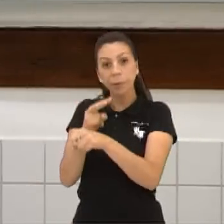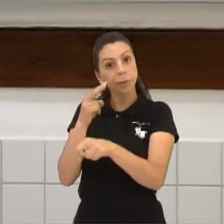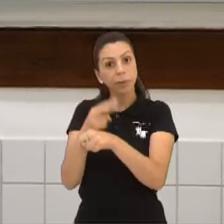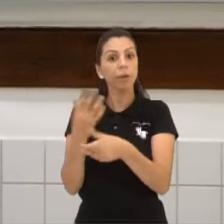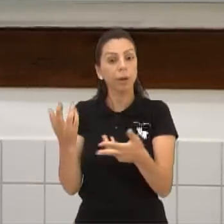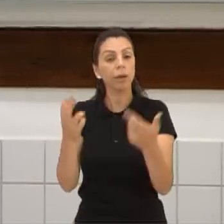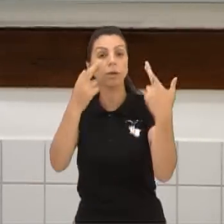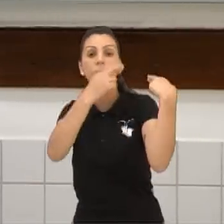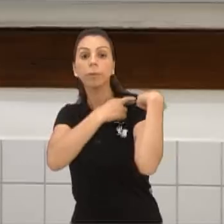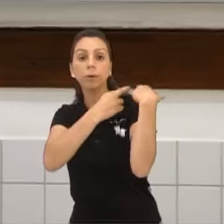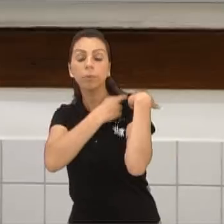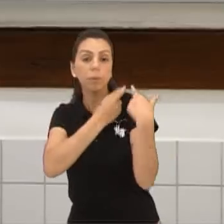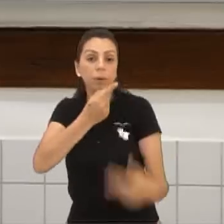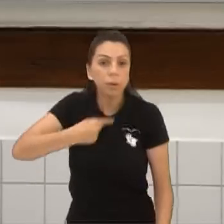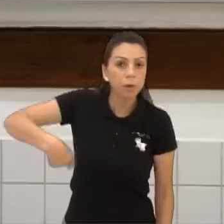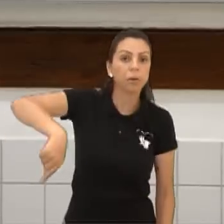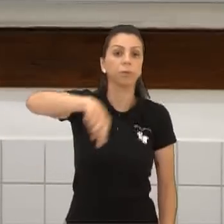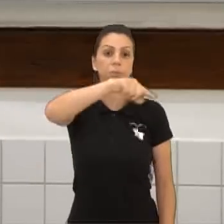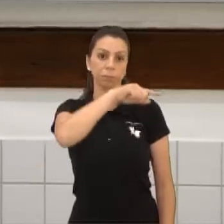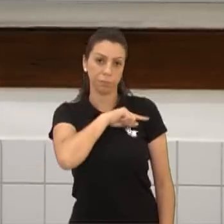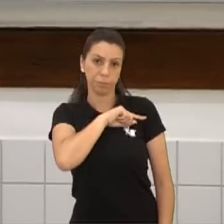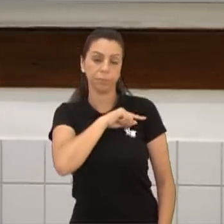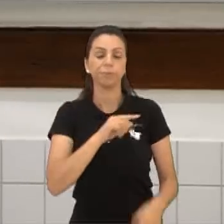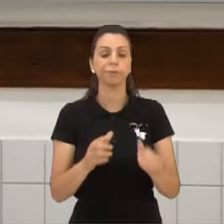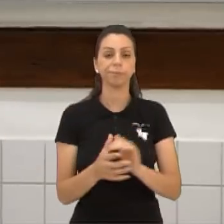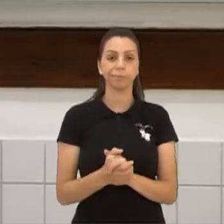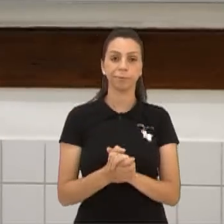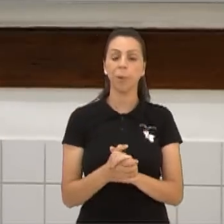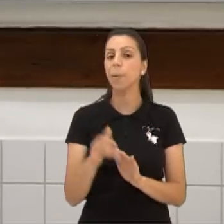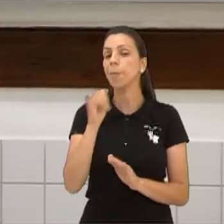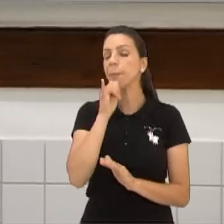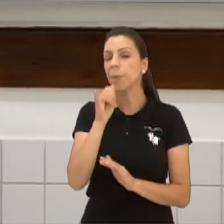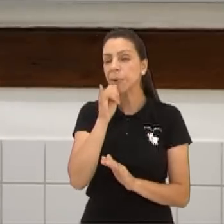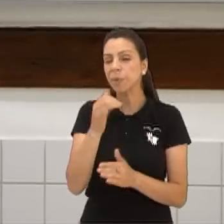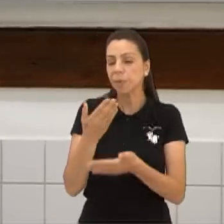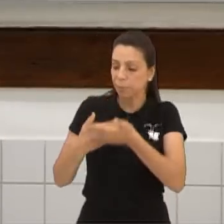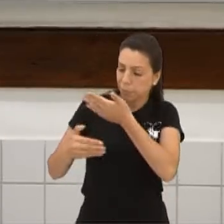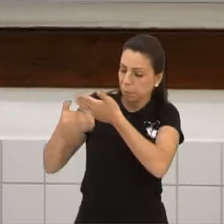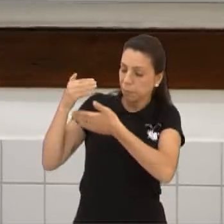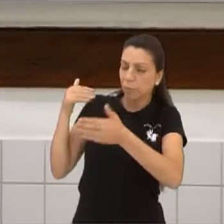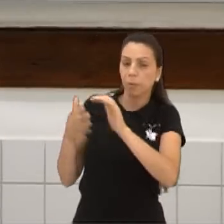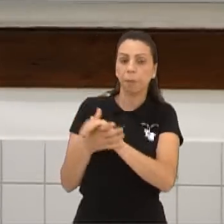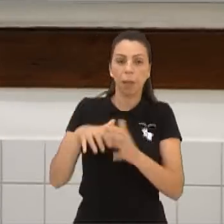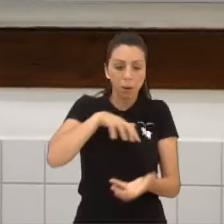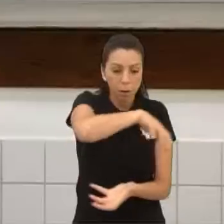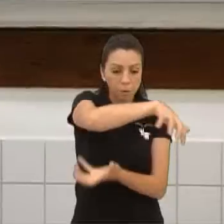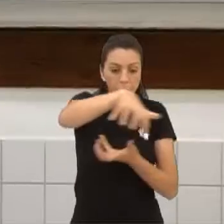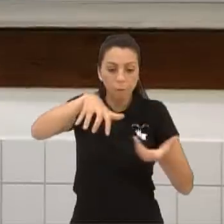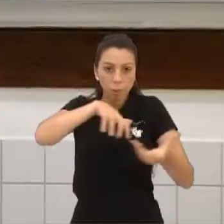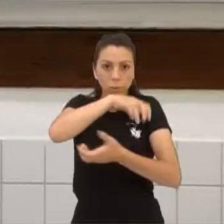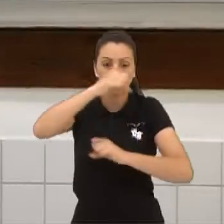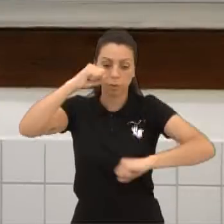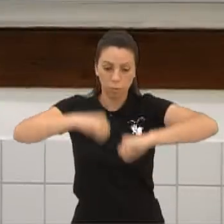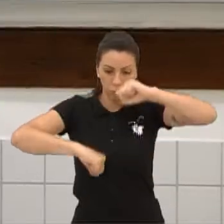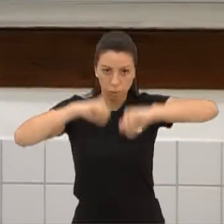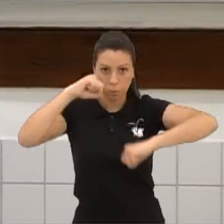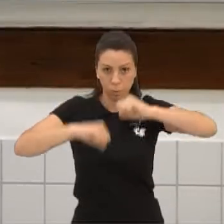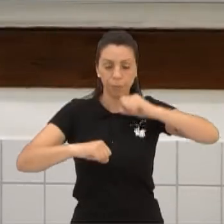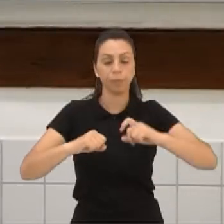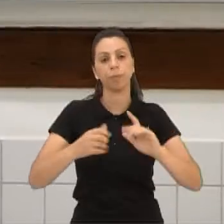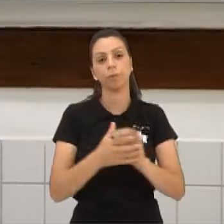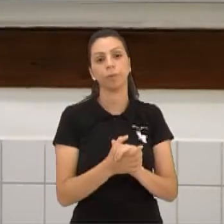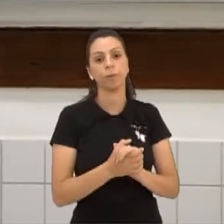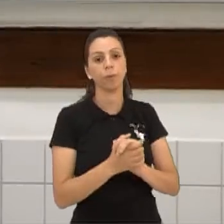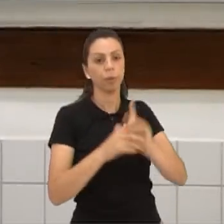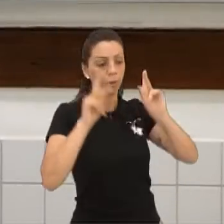nós. Vejam vocês, desde a Revolução Industrial, quando o homem descobriu